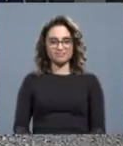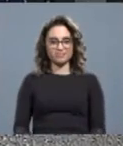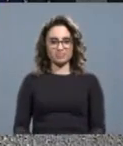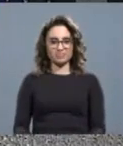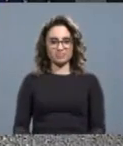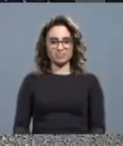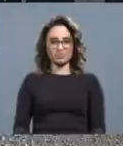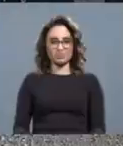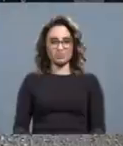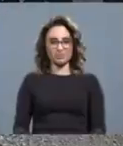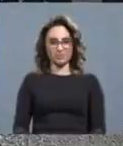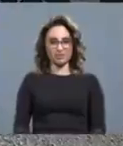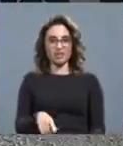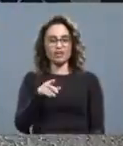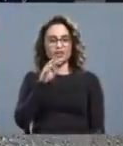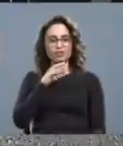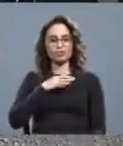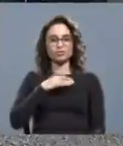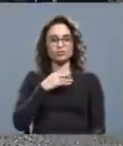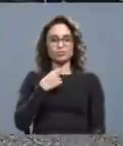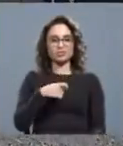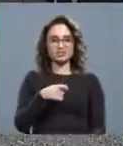Deputada, sai a porta da voz. Senhor Presidente.